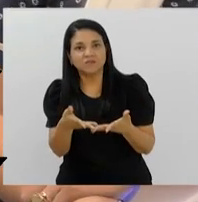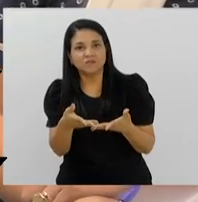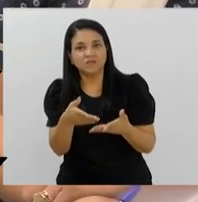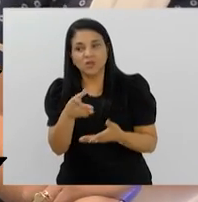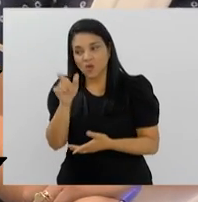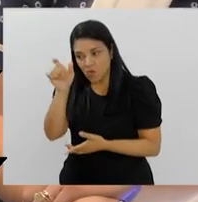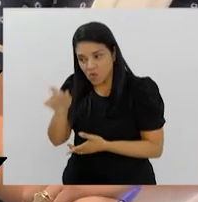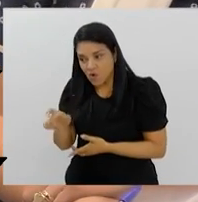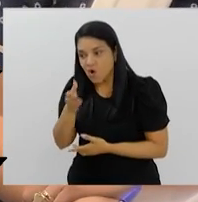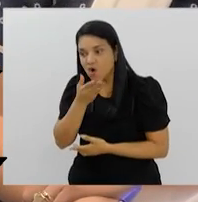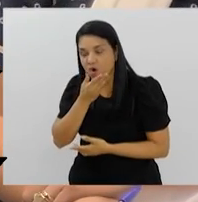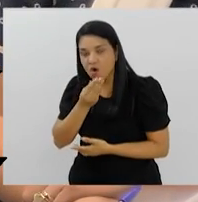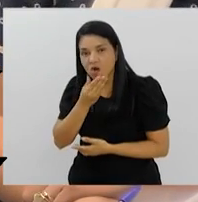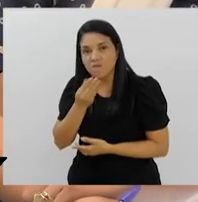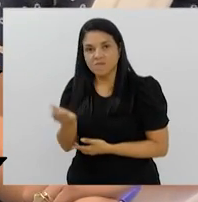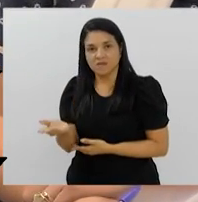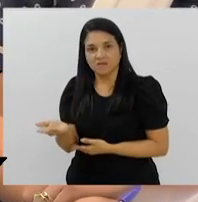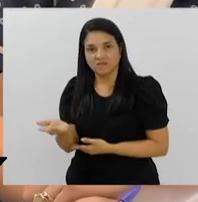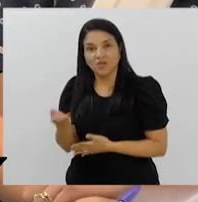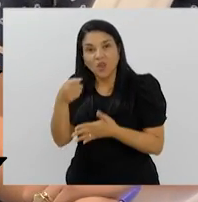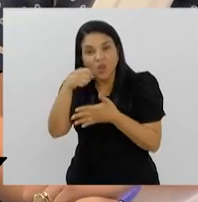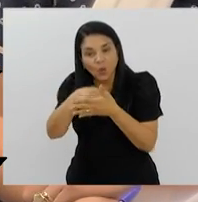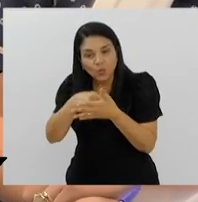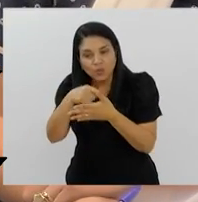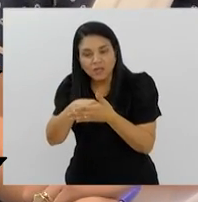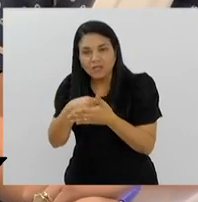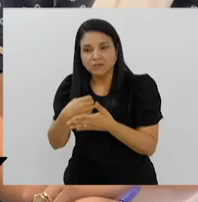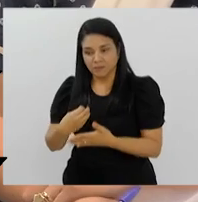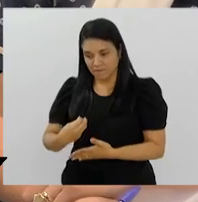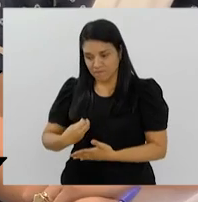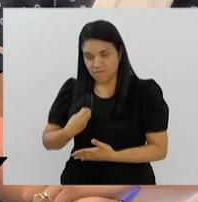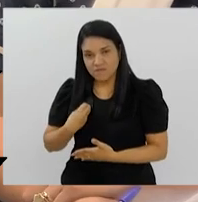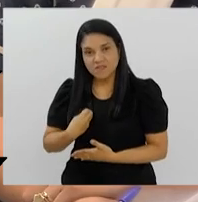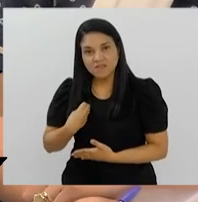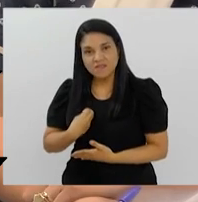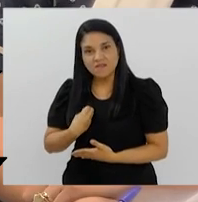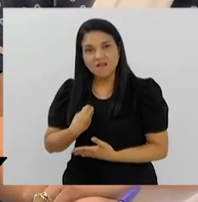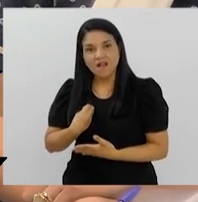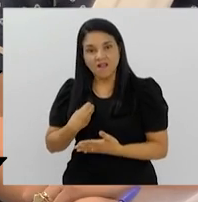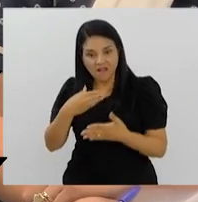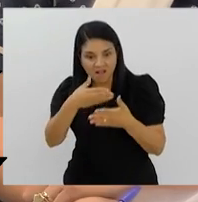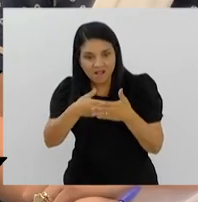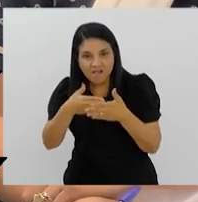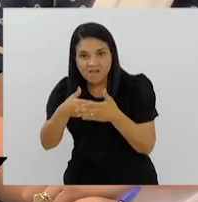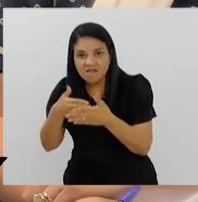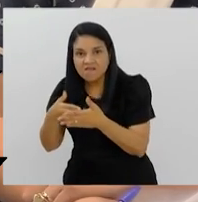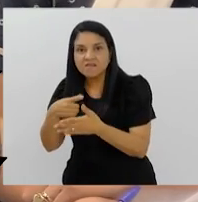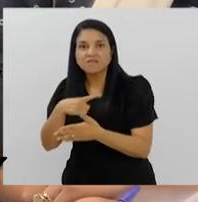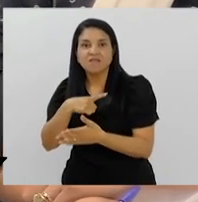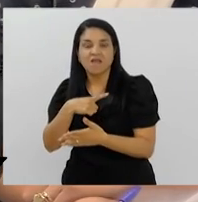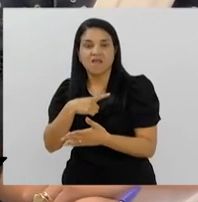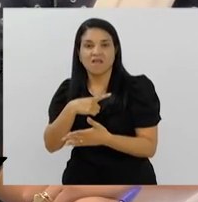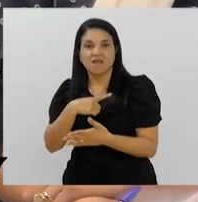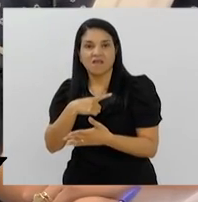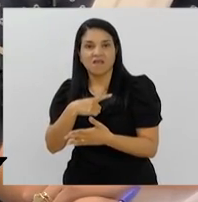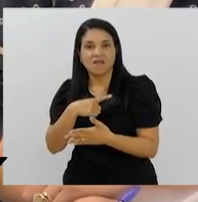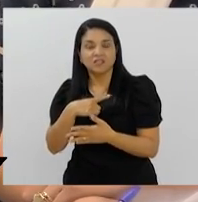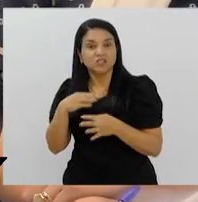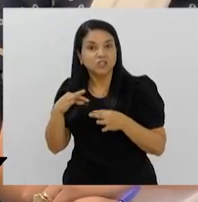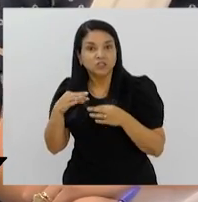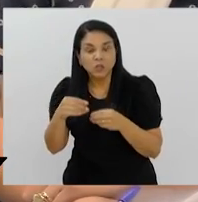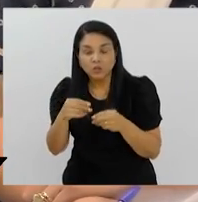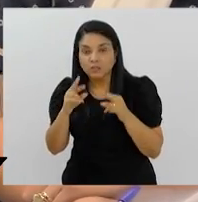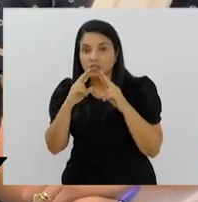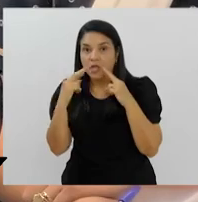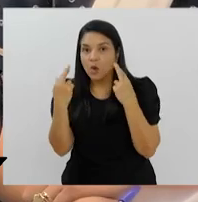homem que está aqui hoje lutando pela vida com todas as suas limitações veio em todas as reuniões das